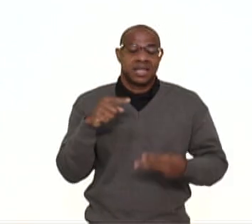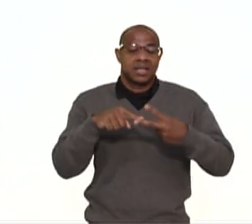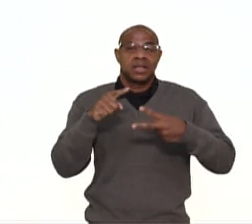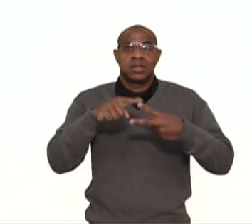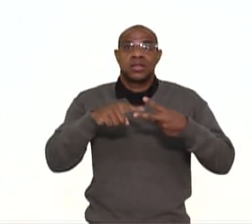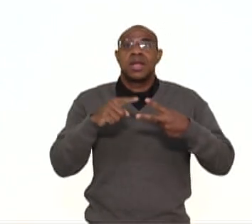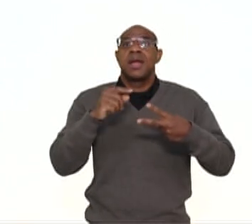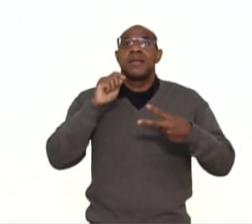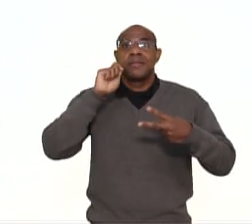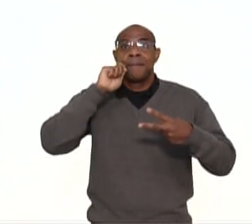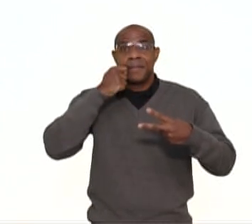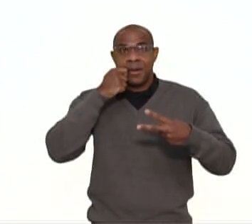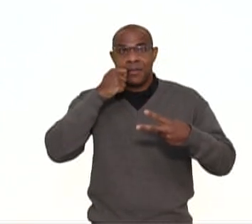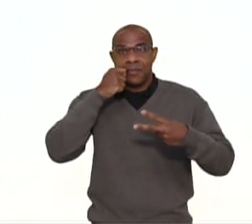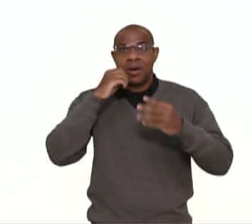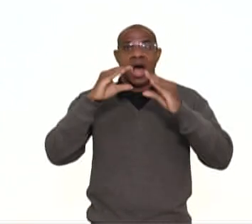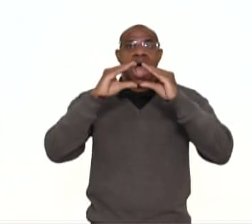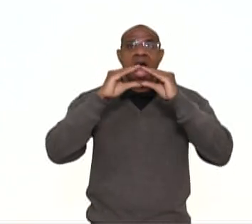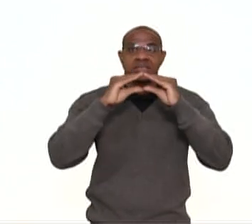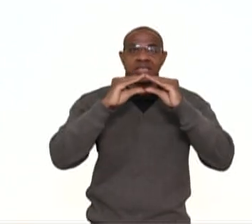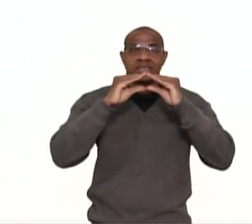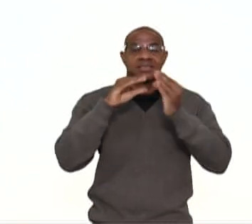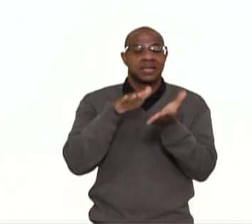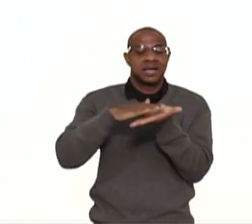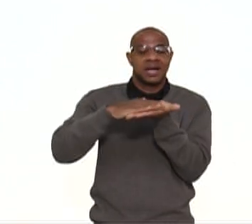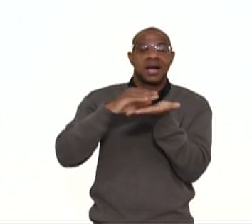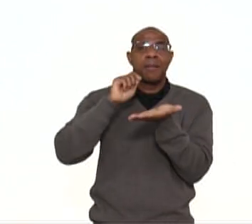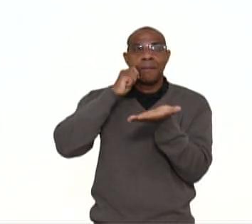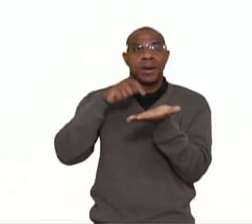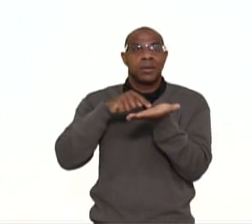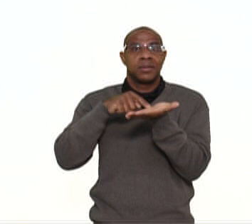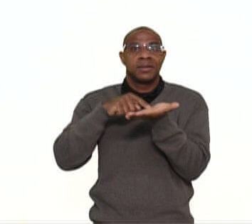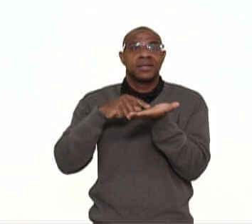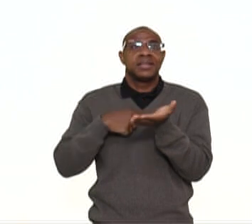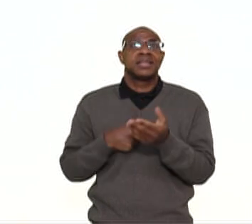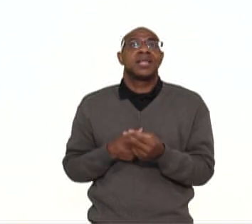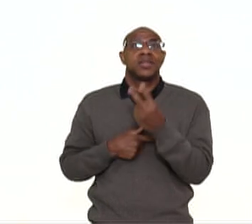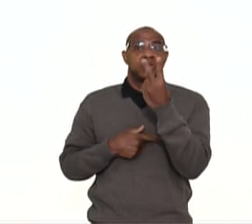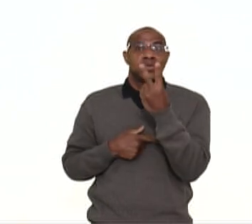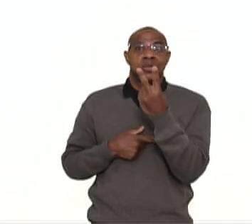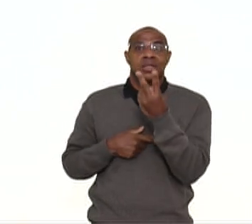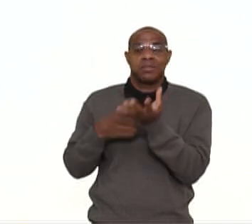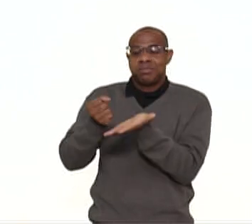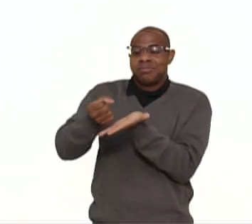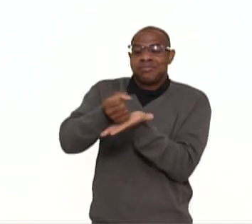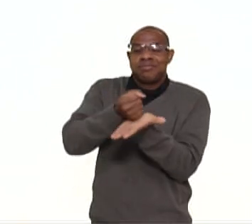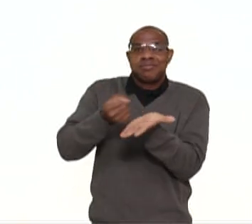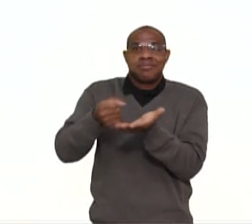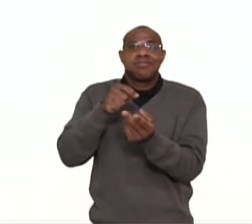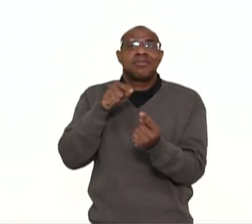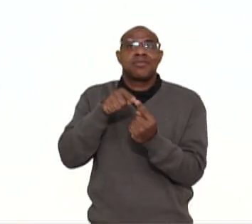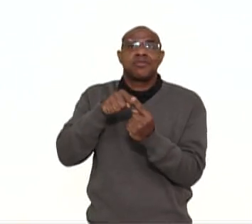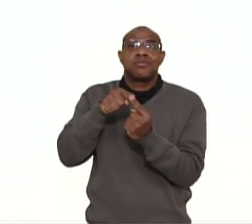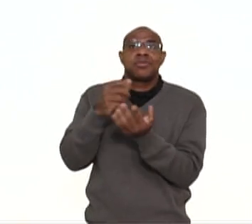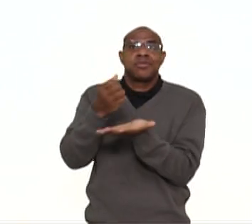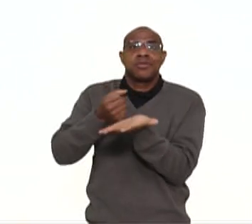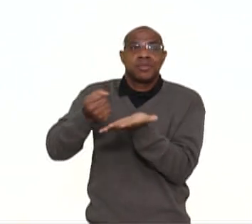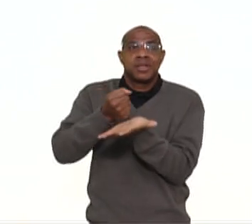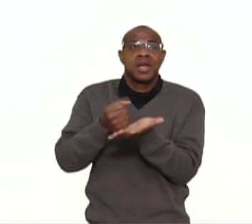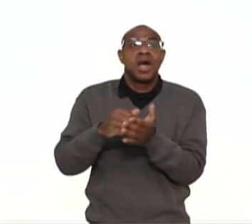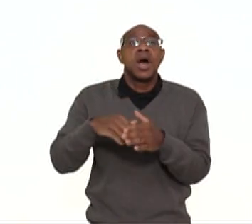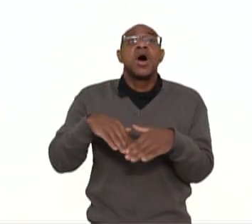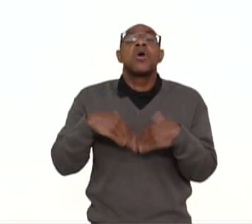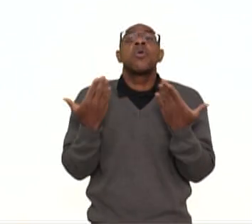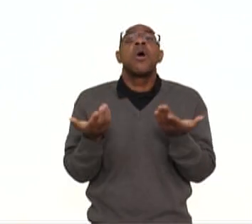forma, 4 opções de recheio e 2 opções de molho. Eu quero saber o seguinte: qual é a probabilidade de escolher um